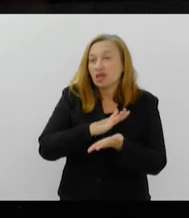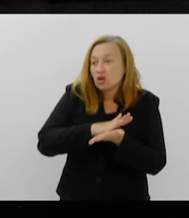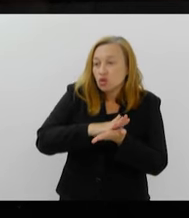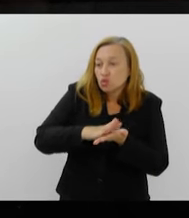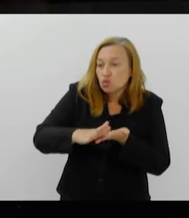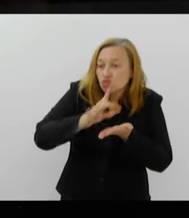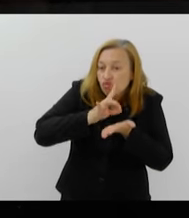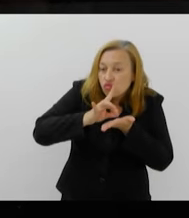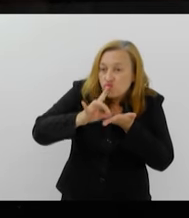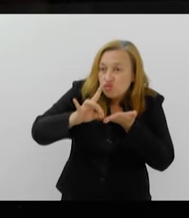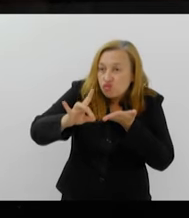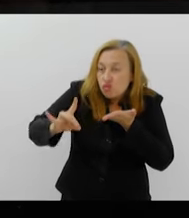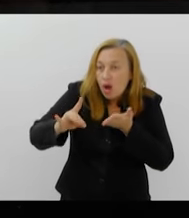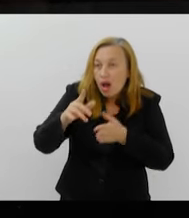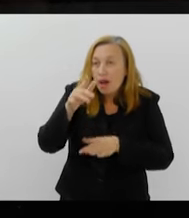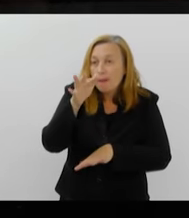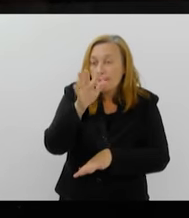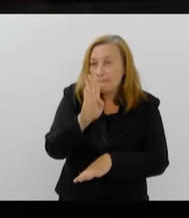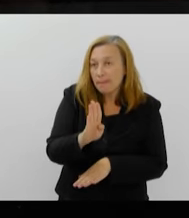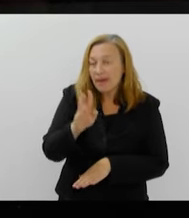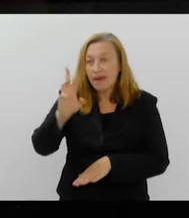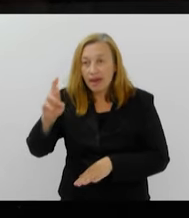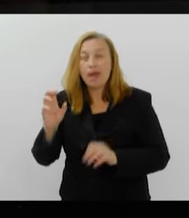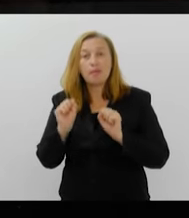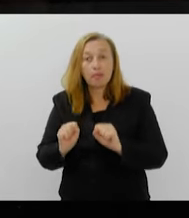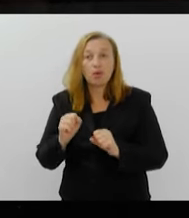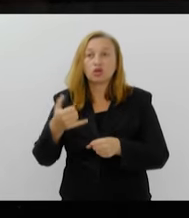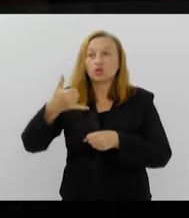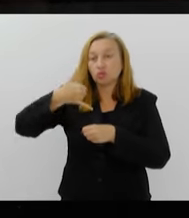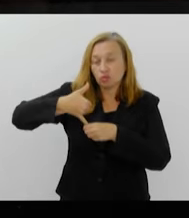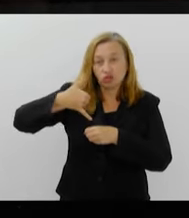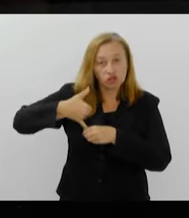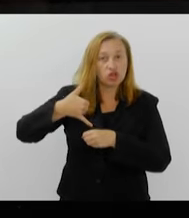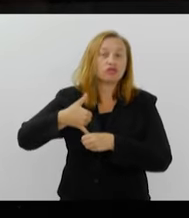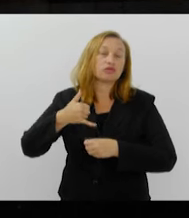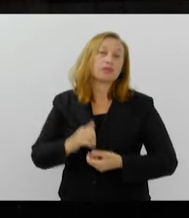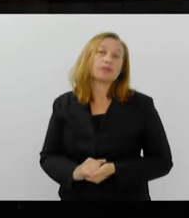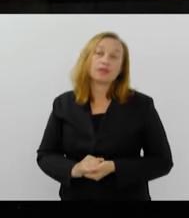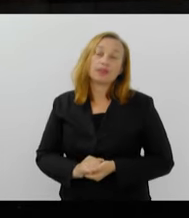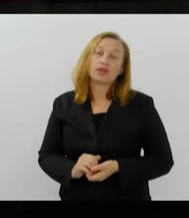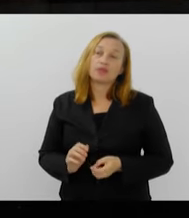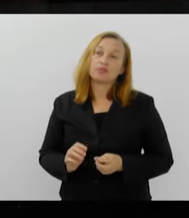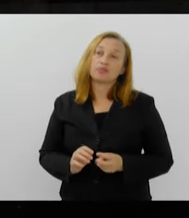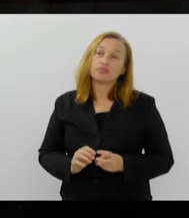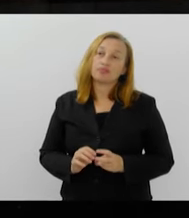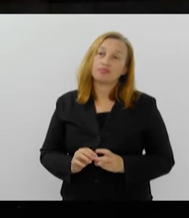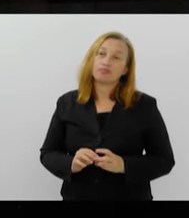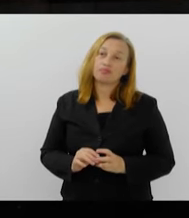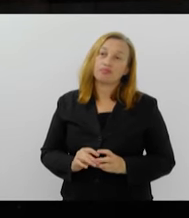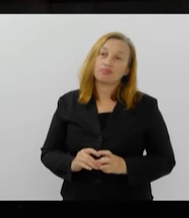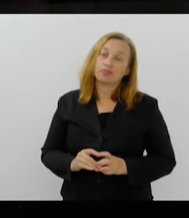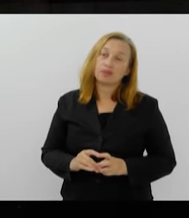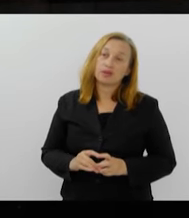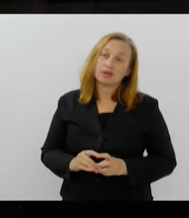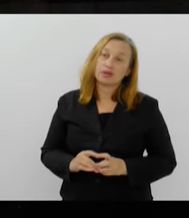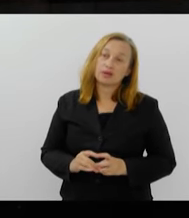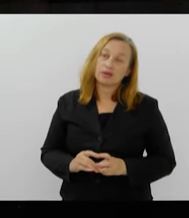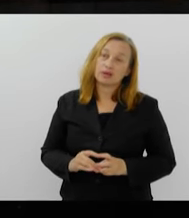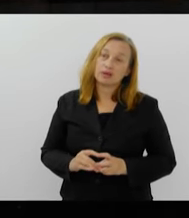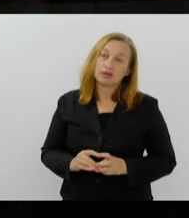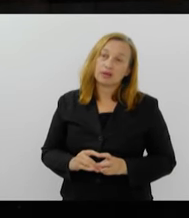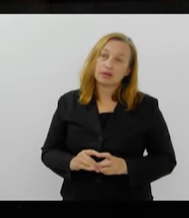DR, pode receber em combustível. As transações, elas visam